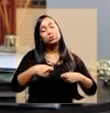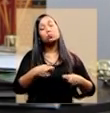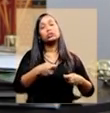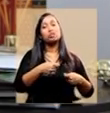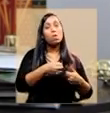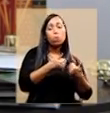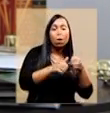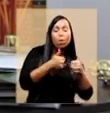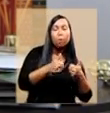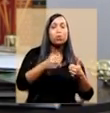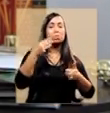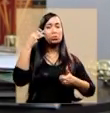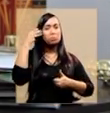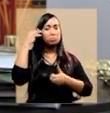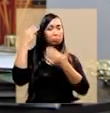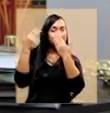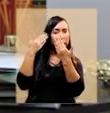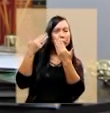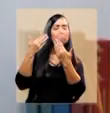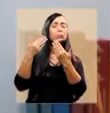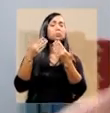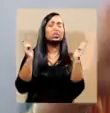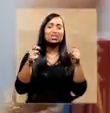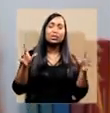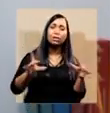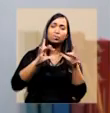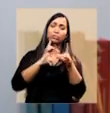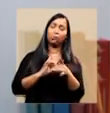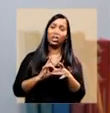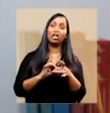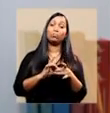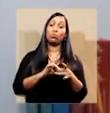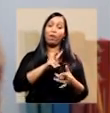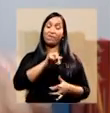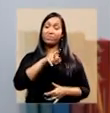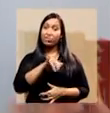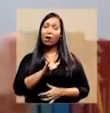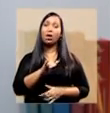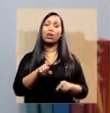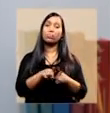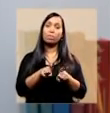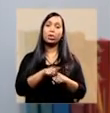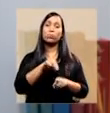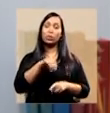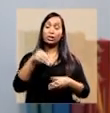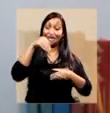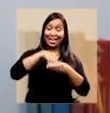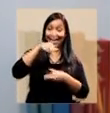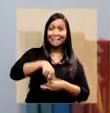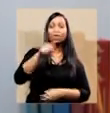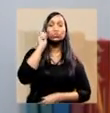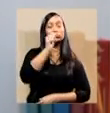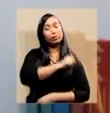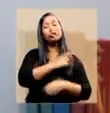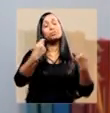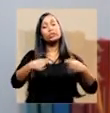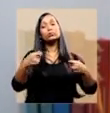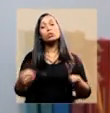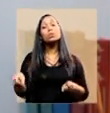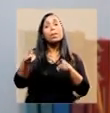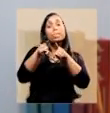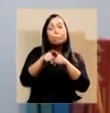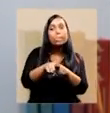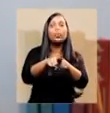um acompanhamento psicológico. Para que seja instalado a vara, o anexo, na nossa comarca é necessário